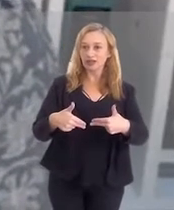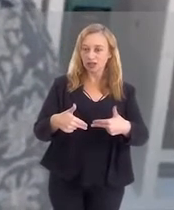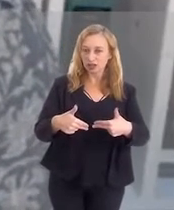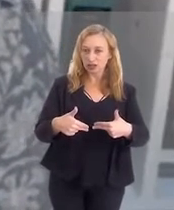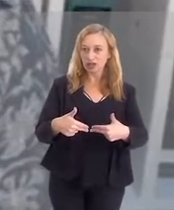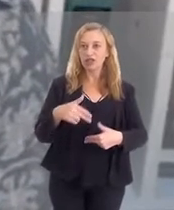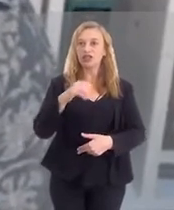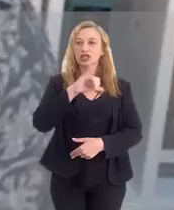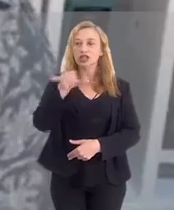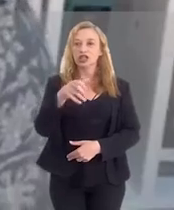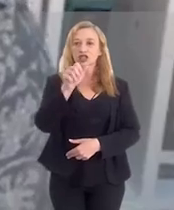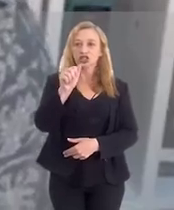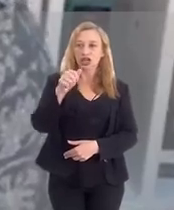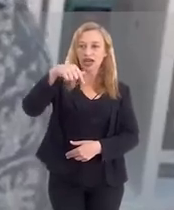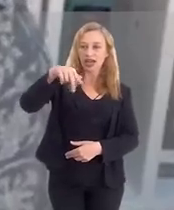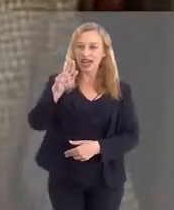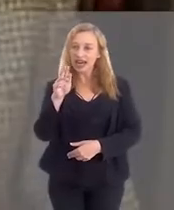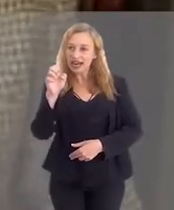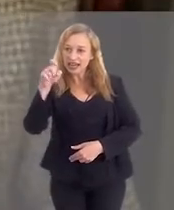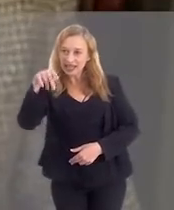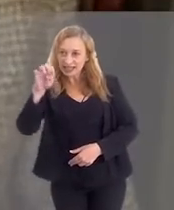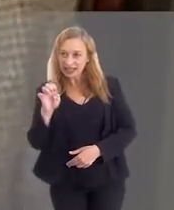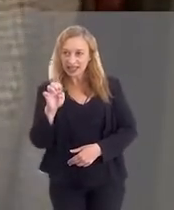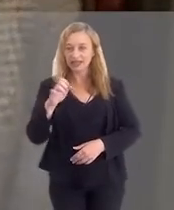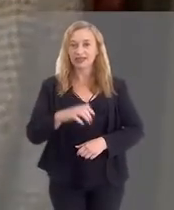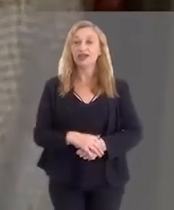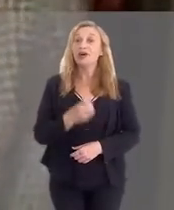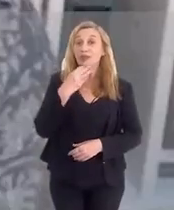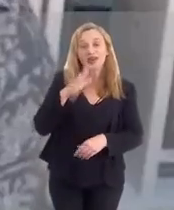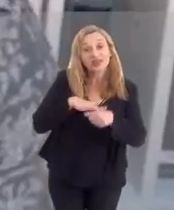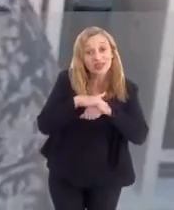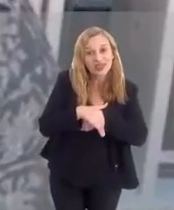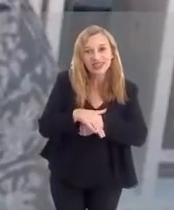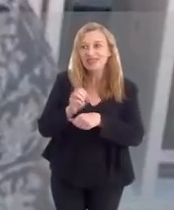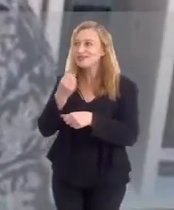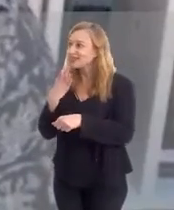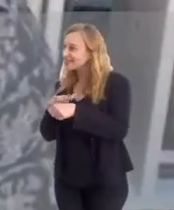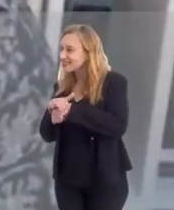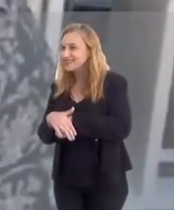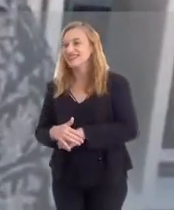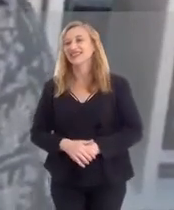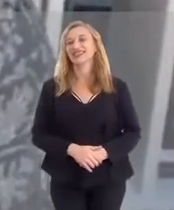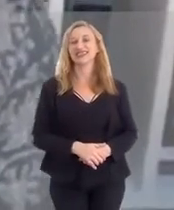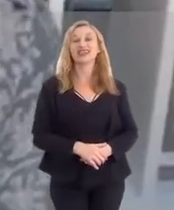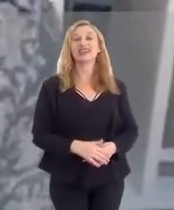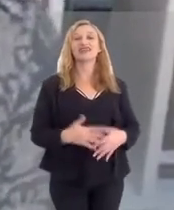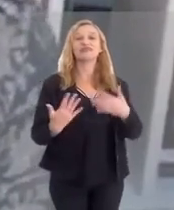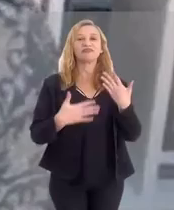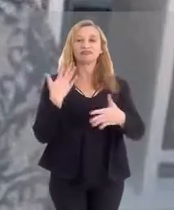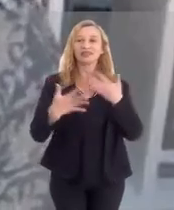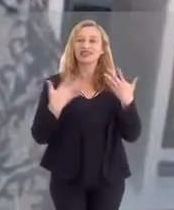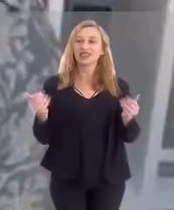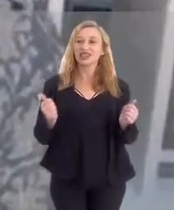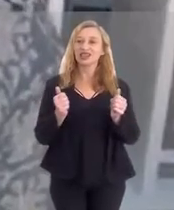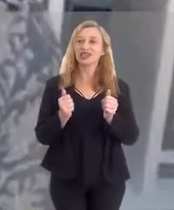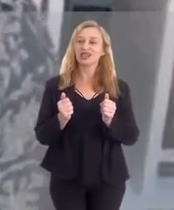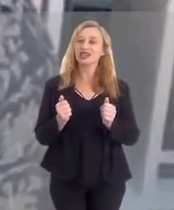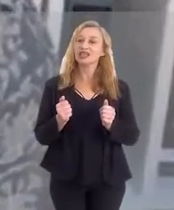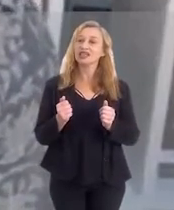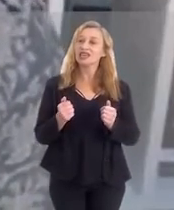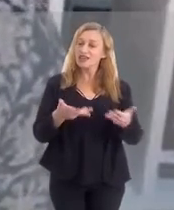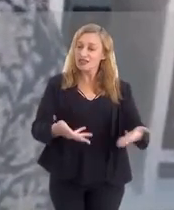ativista Jaqueline Fernandes. Boa noite. Boa noite, Jaqueline. É um prazer muito